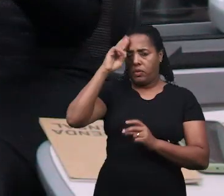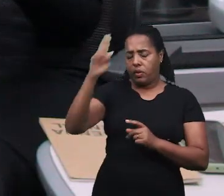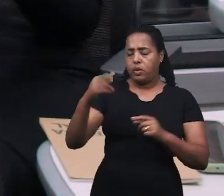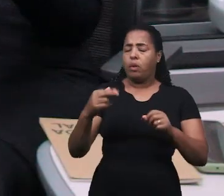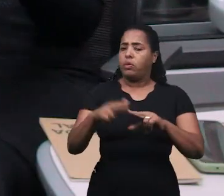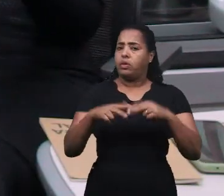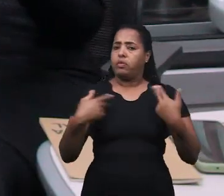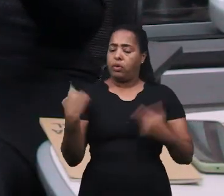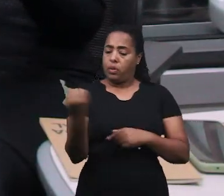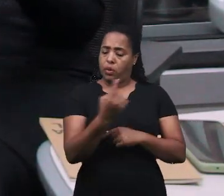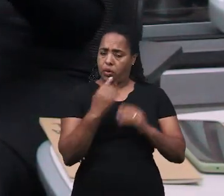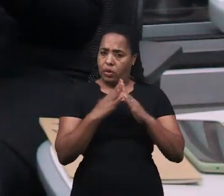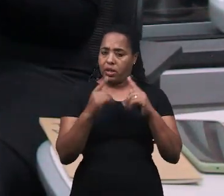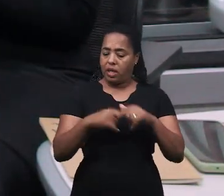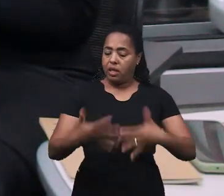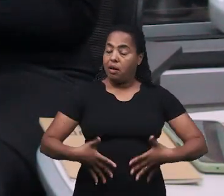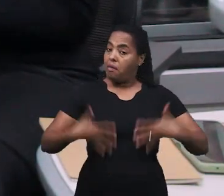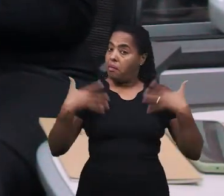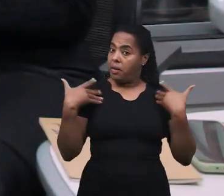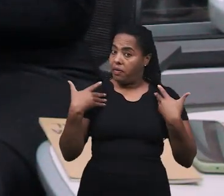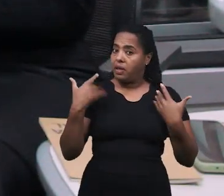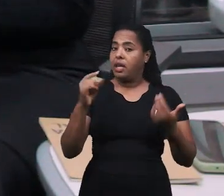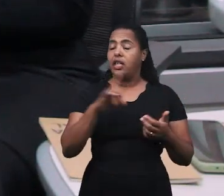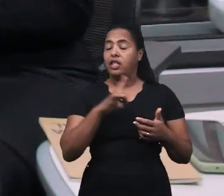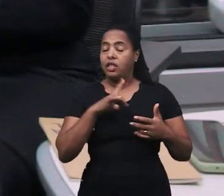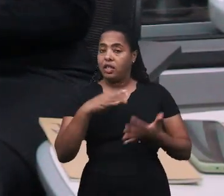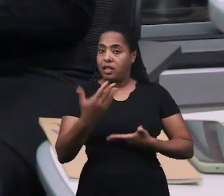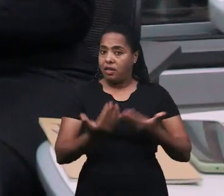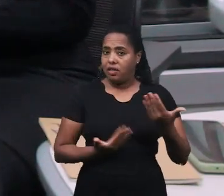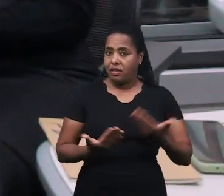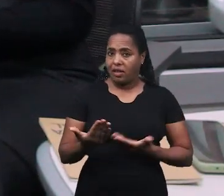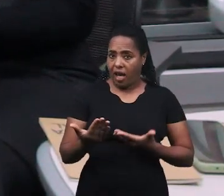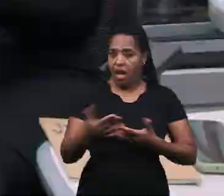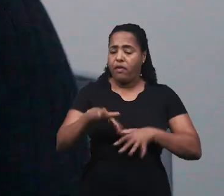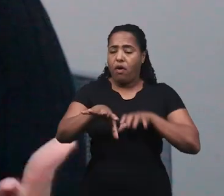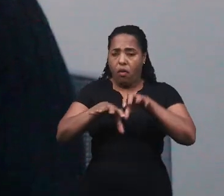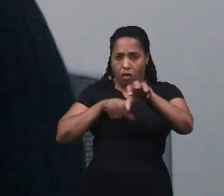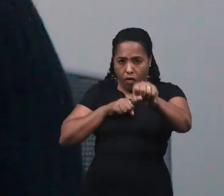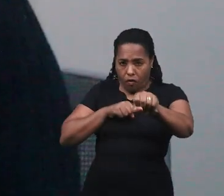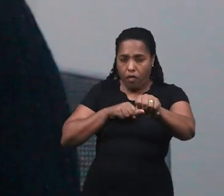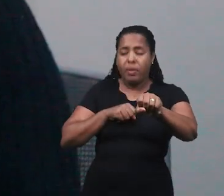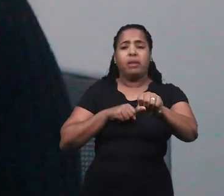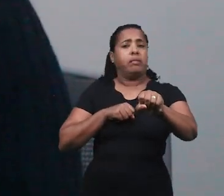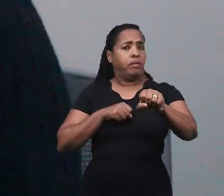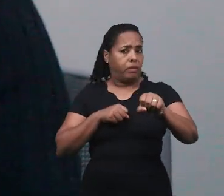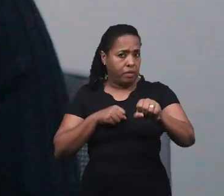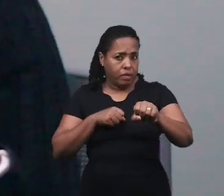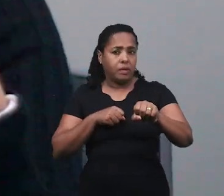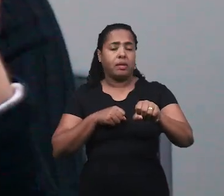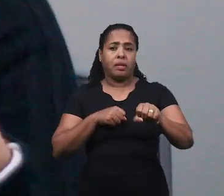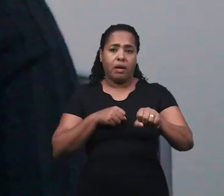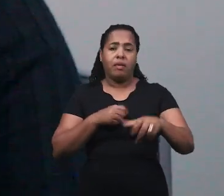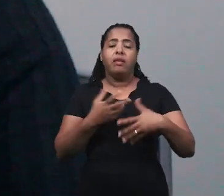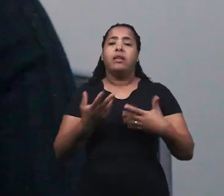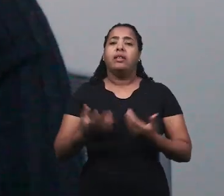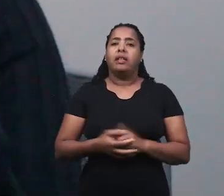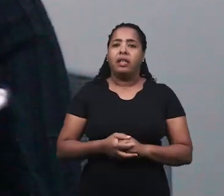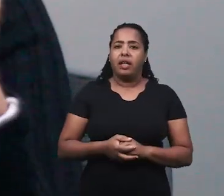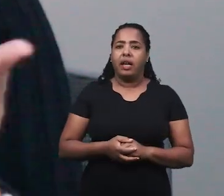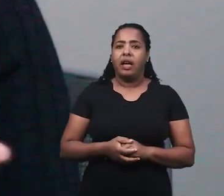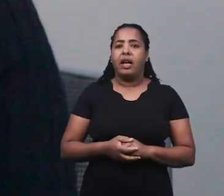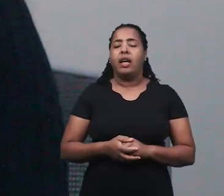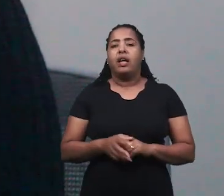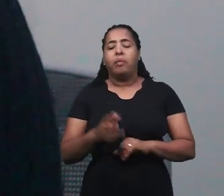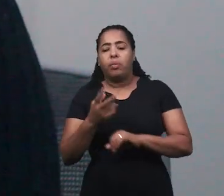Senhor, porque a nossa igreja, nós temos o privilégio de termos nossos irmãos assim bem formados. Nossos irmãos sempre gostam, né,